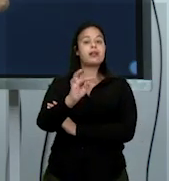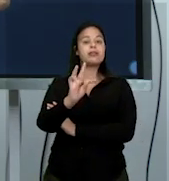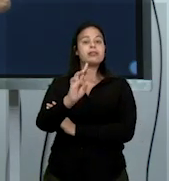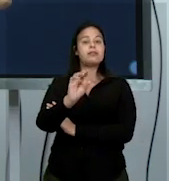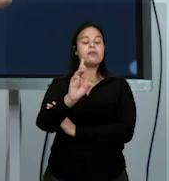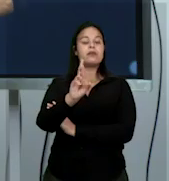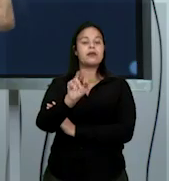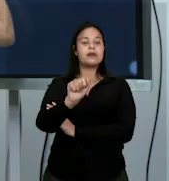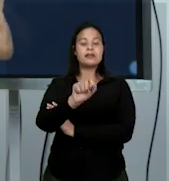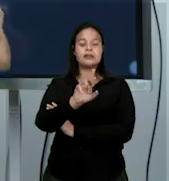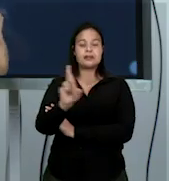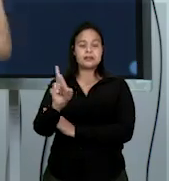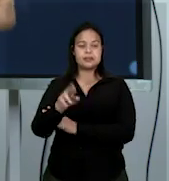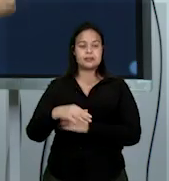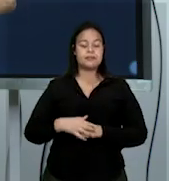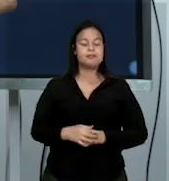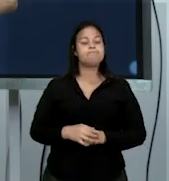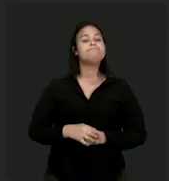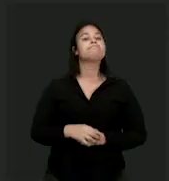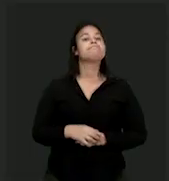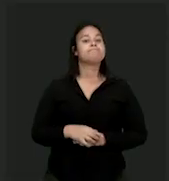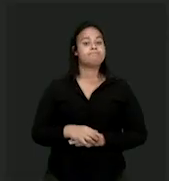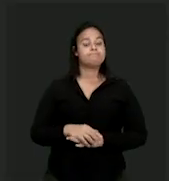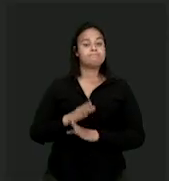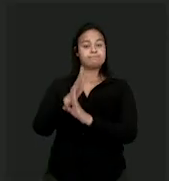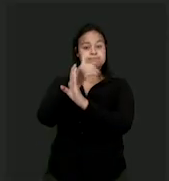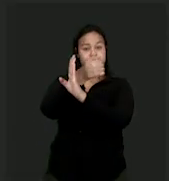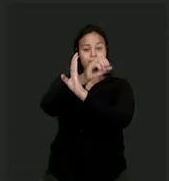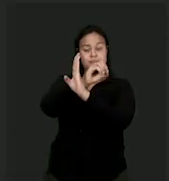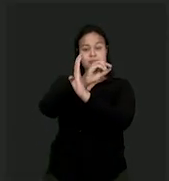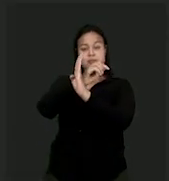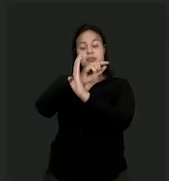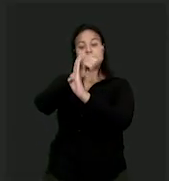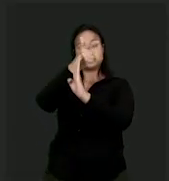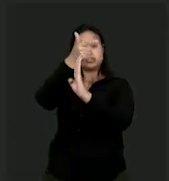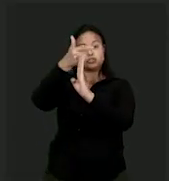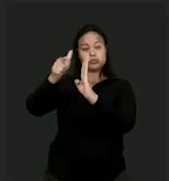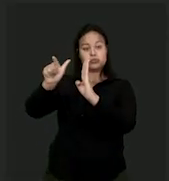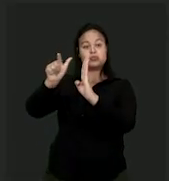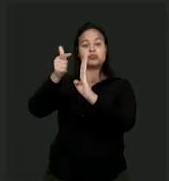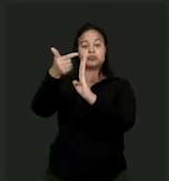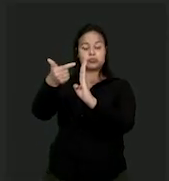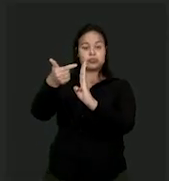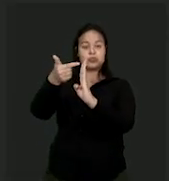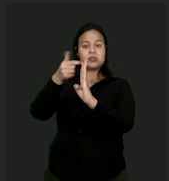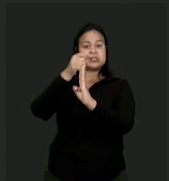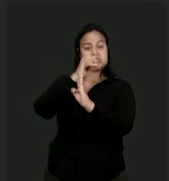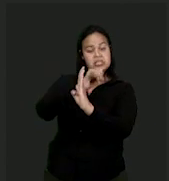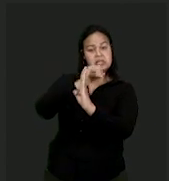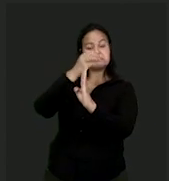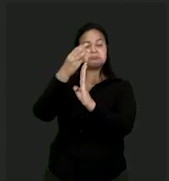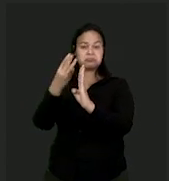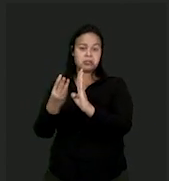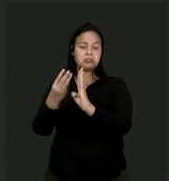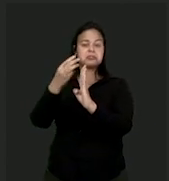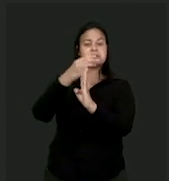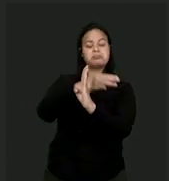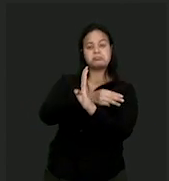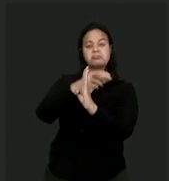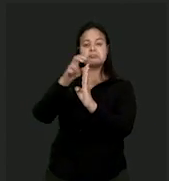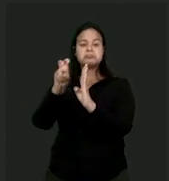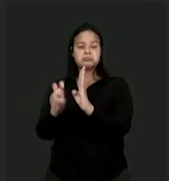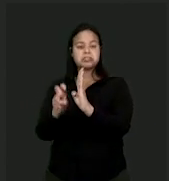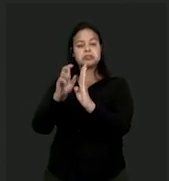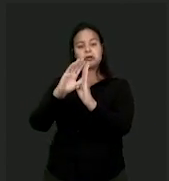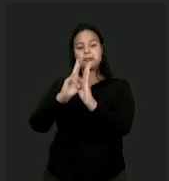Então 100, eu vou dividir por 2, sempre que possível por 2. Se não der por 3, se não der por 5 e assim por